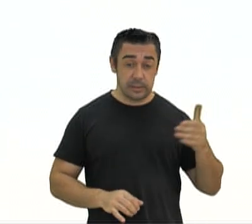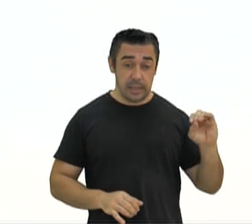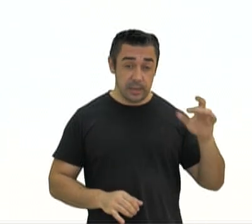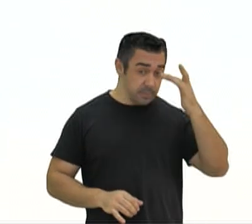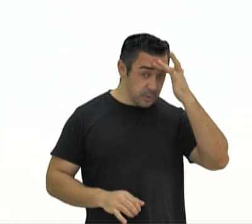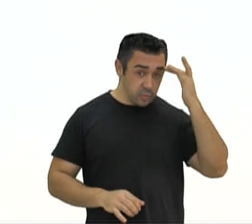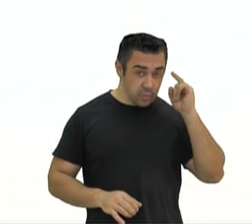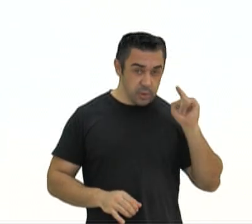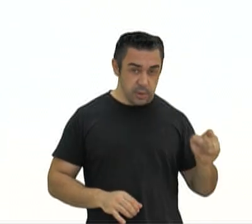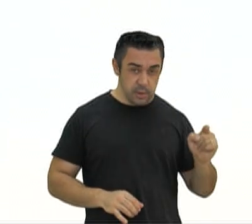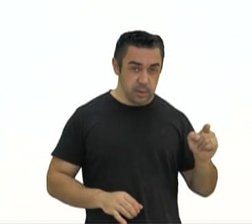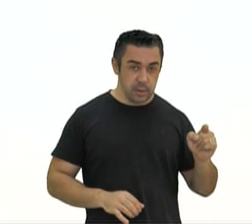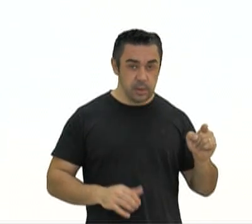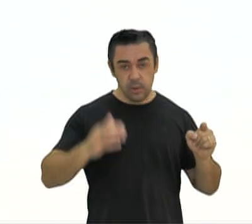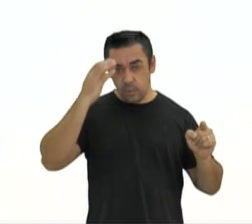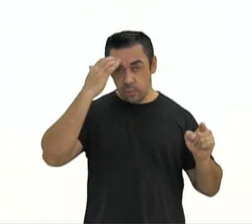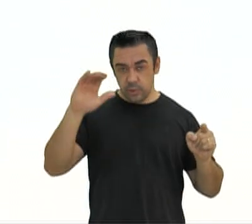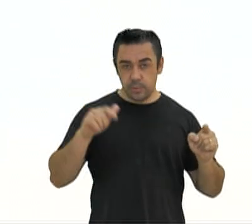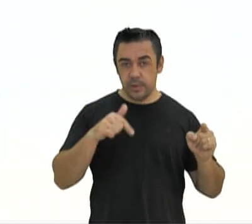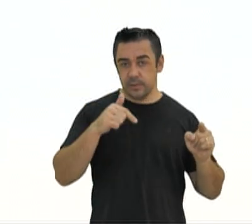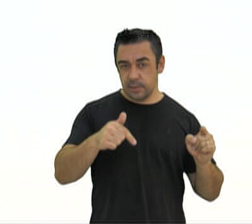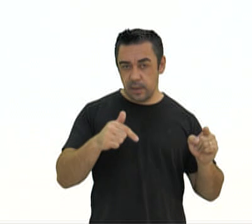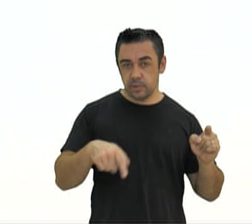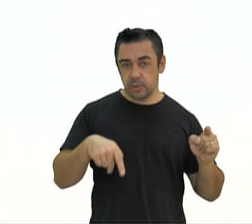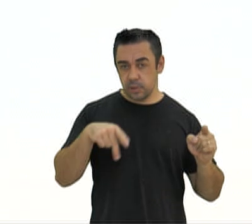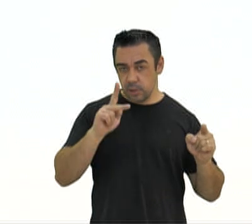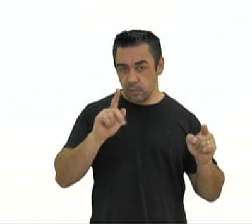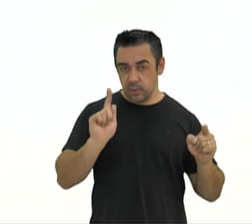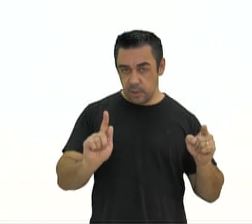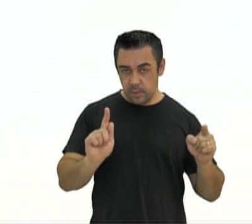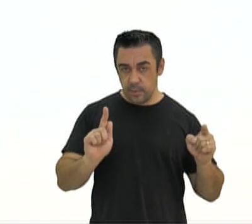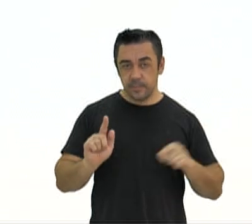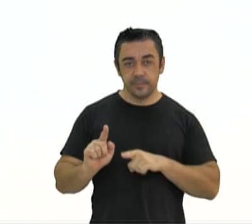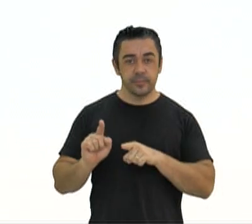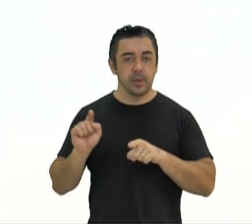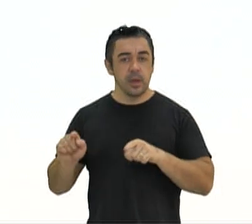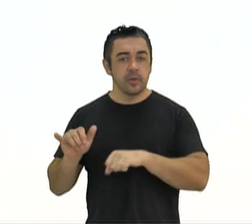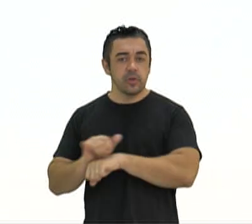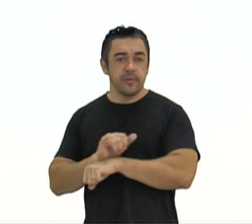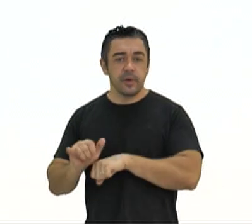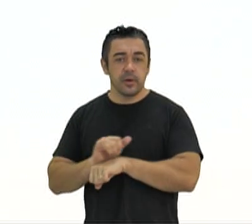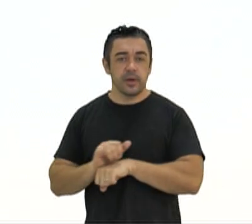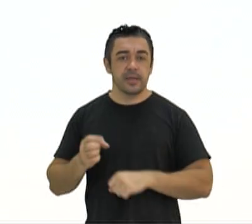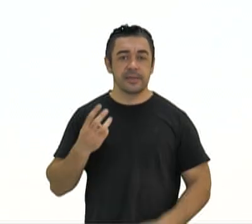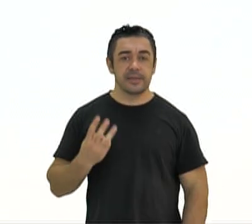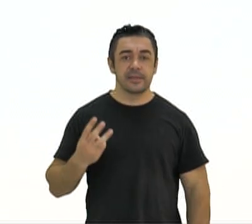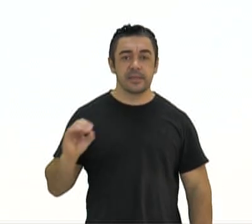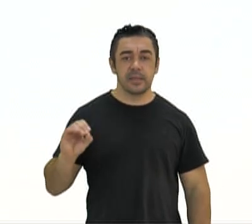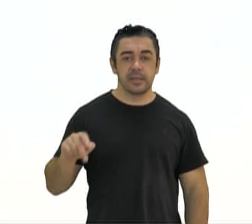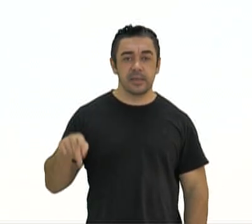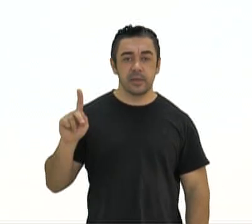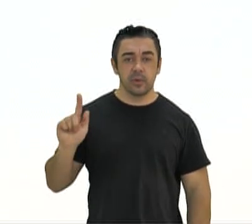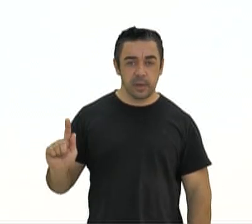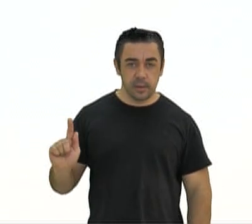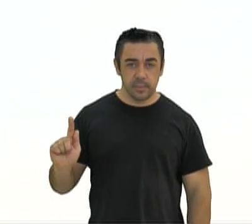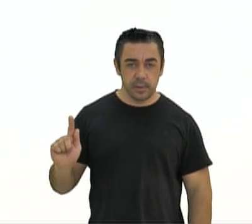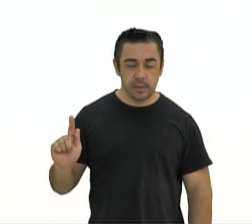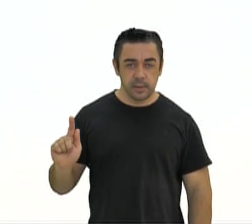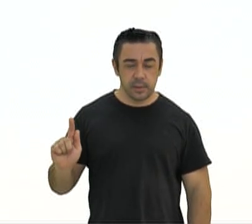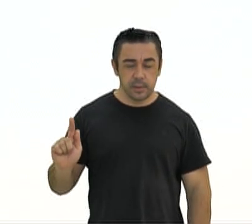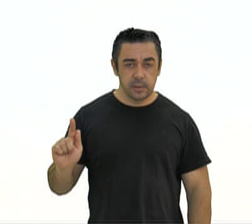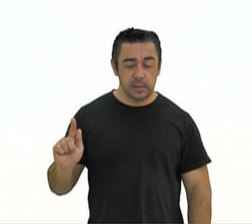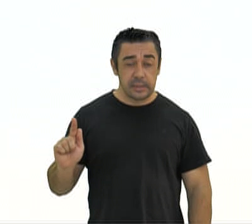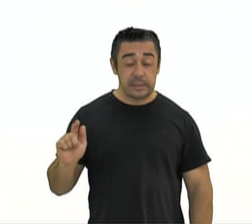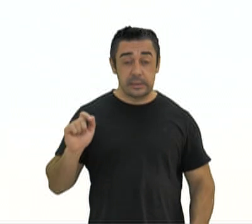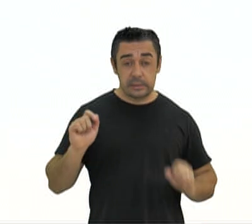10 pessoas, Curitiba vai produzir 7 quilos de lixo, Nova York vai produzir 30 quilos de lixo, tá? E